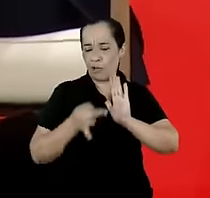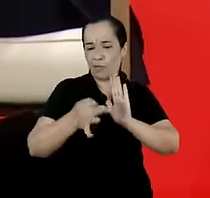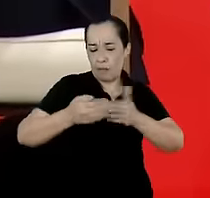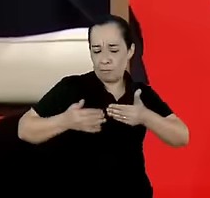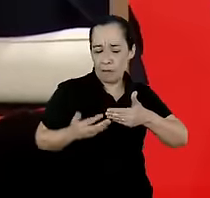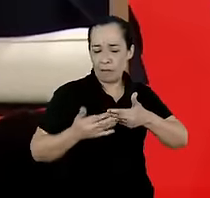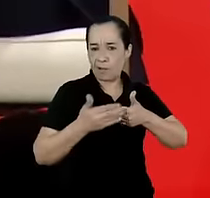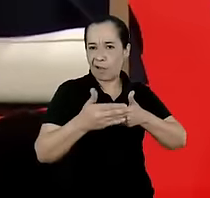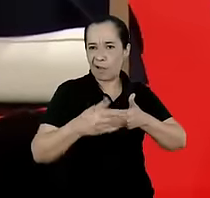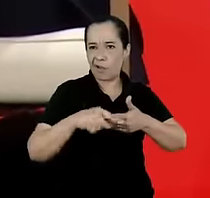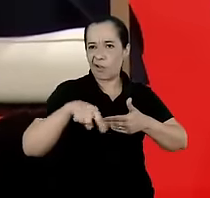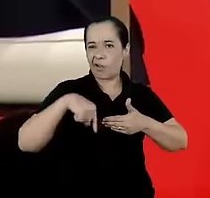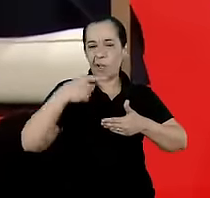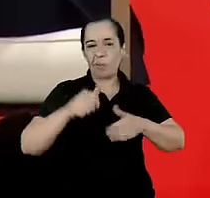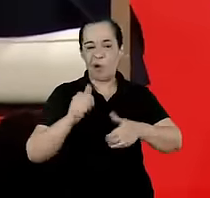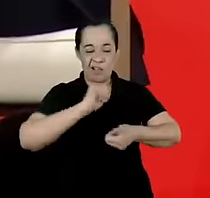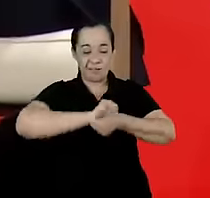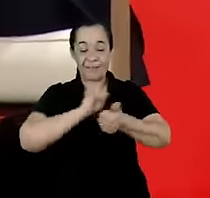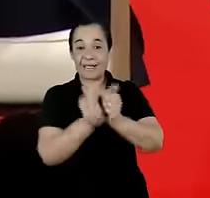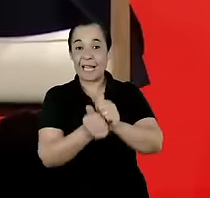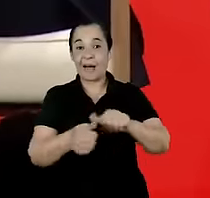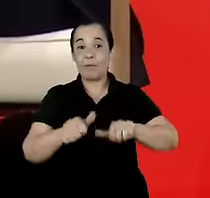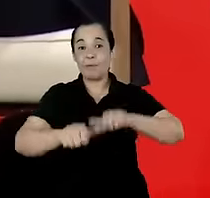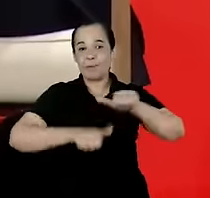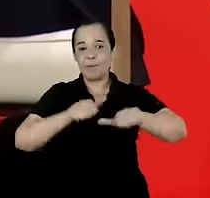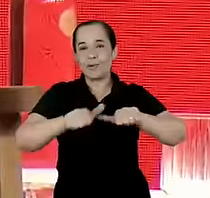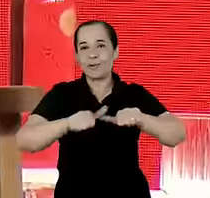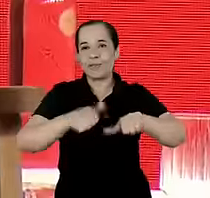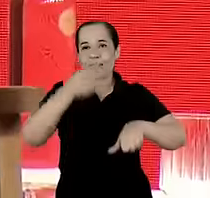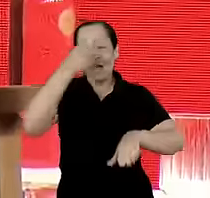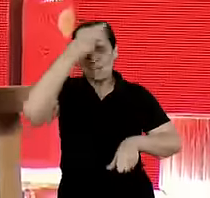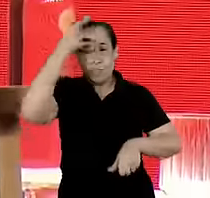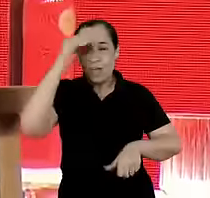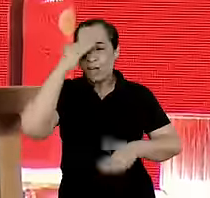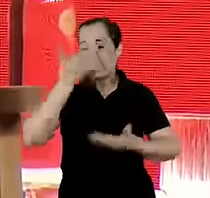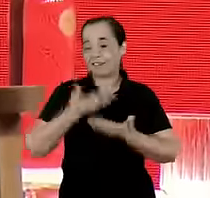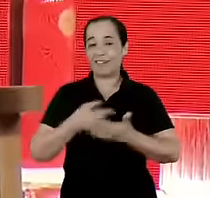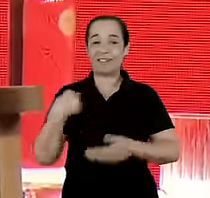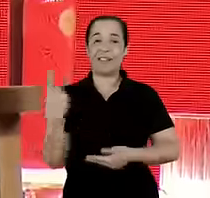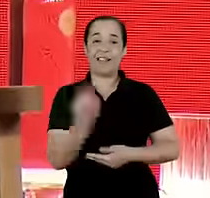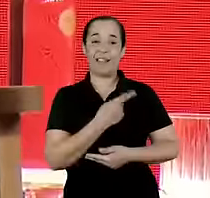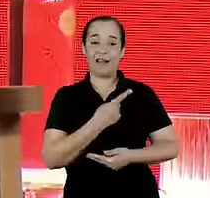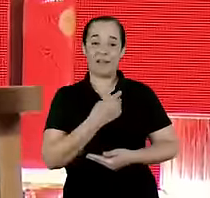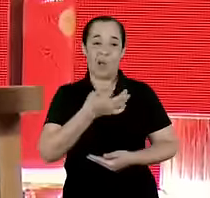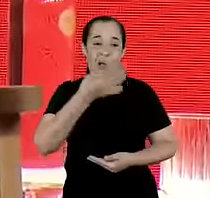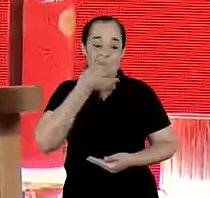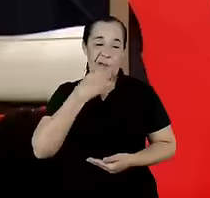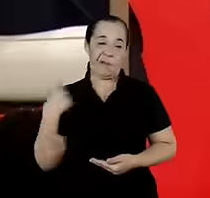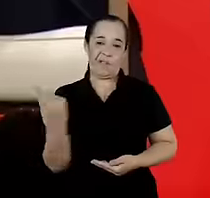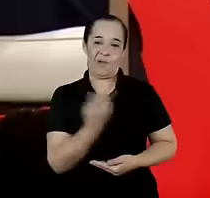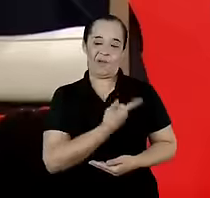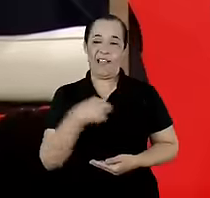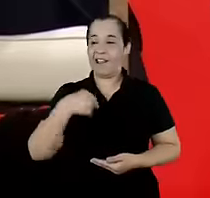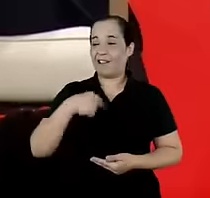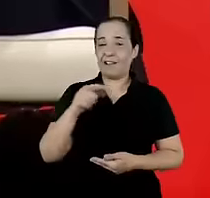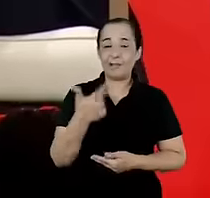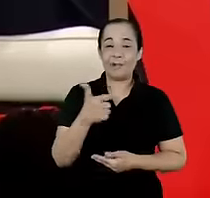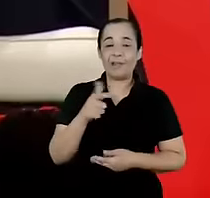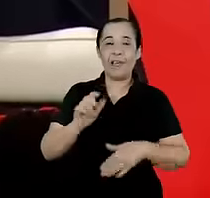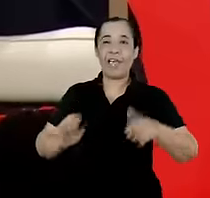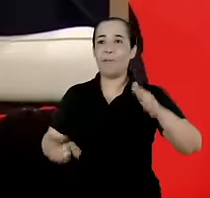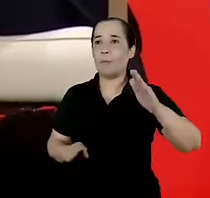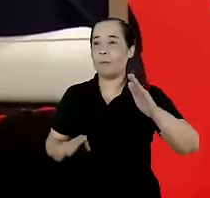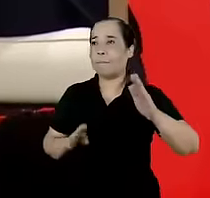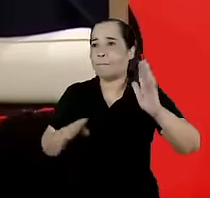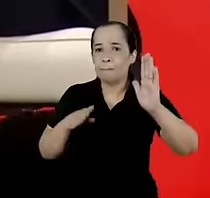sinalização sempre tem um custo de credibilidade então quando a incerteza é muito alta a gente fala não não tem ganho aqui sinalizar as próximas eh